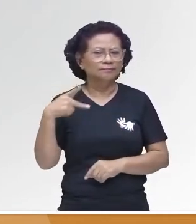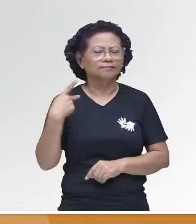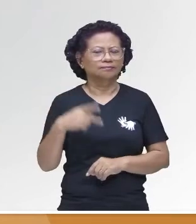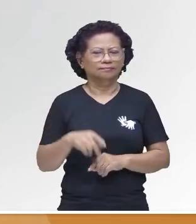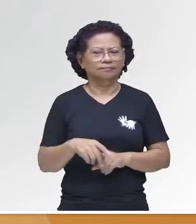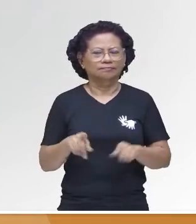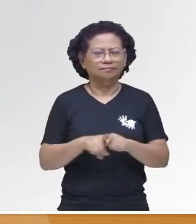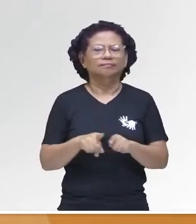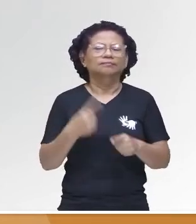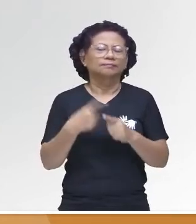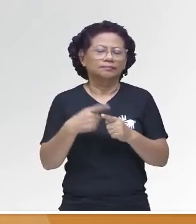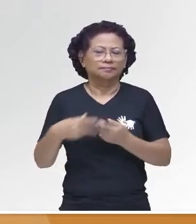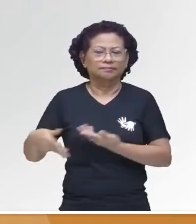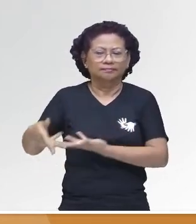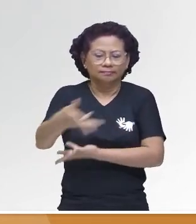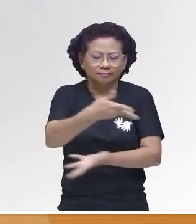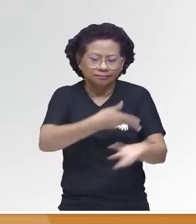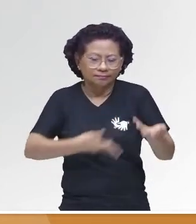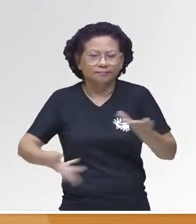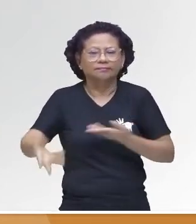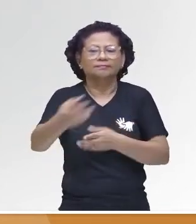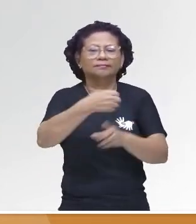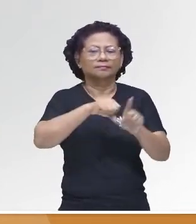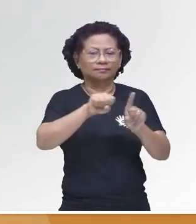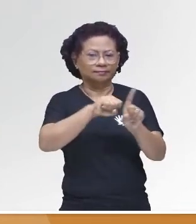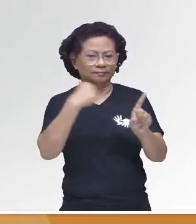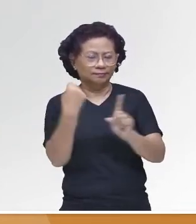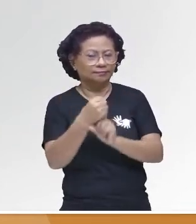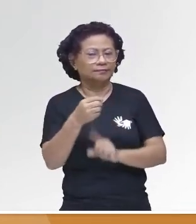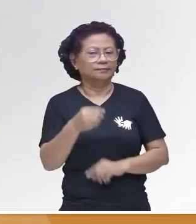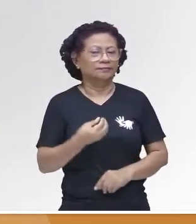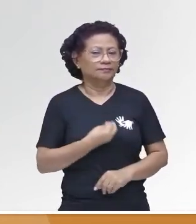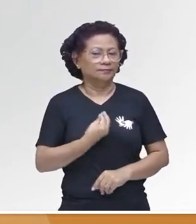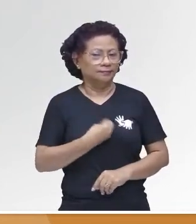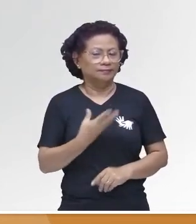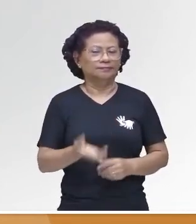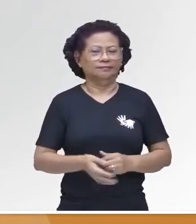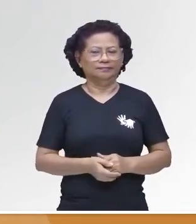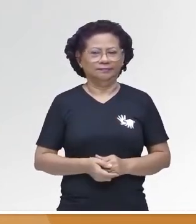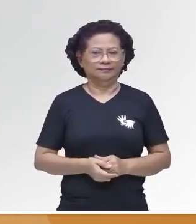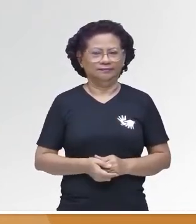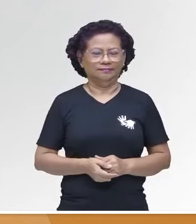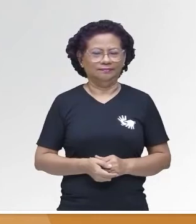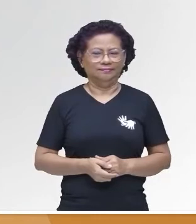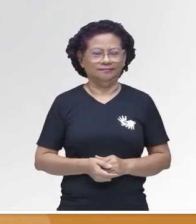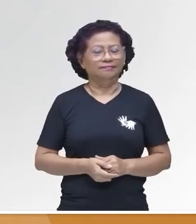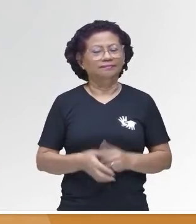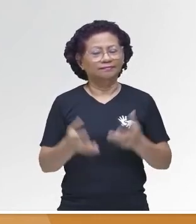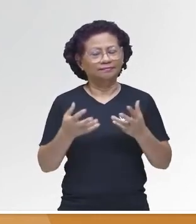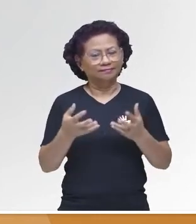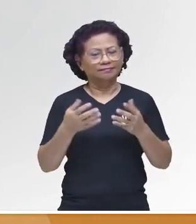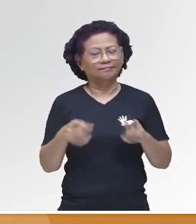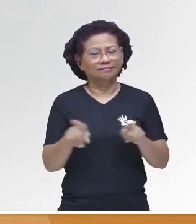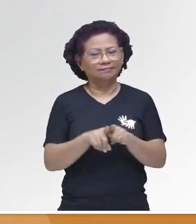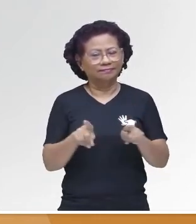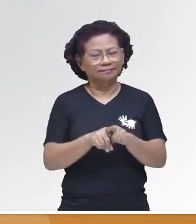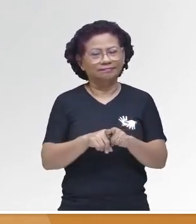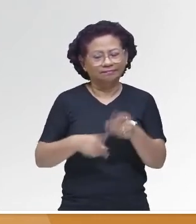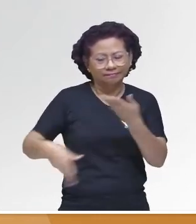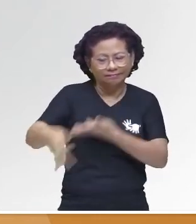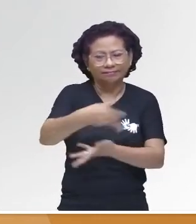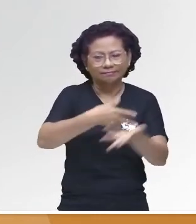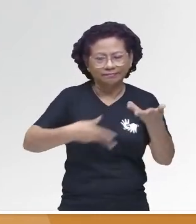em sociedade. Portanto, a alternância de poder e a luta pelo poder faz parte do nosso